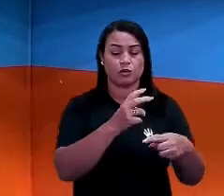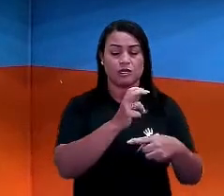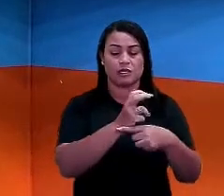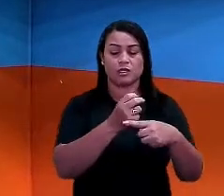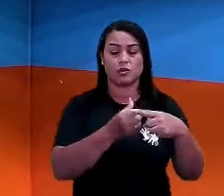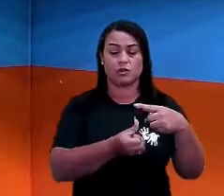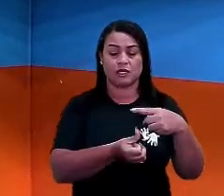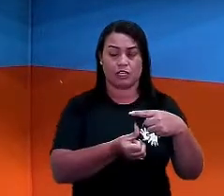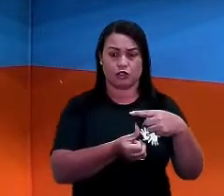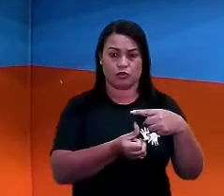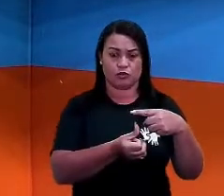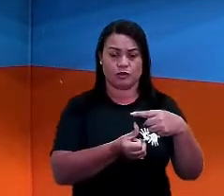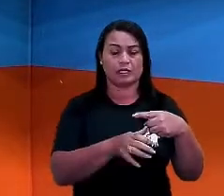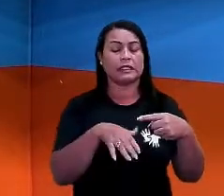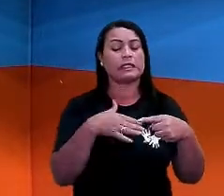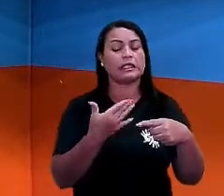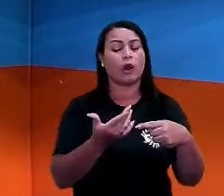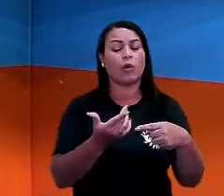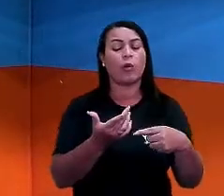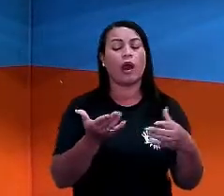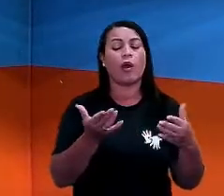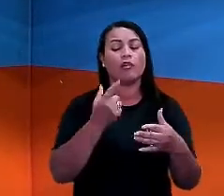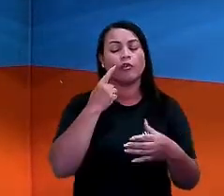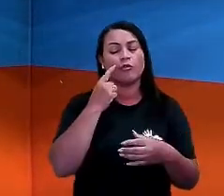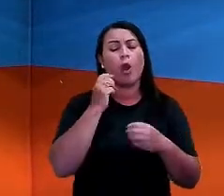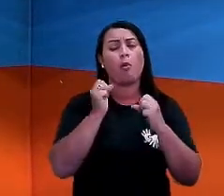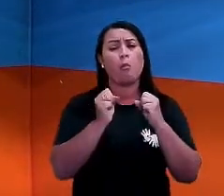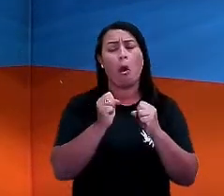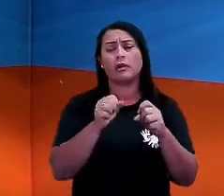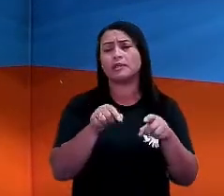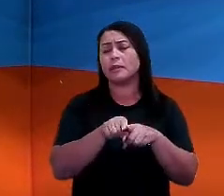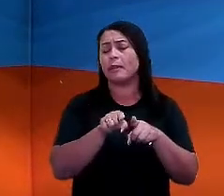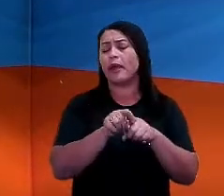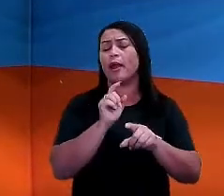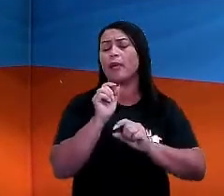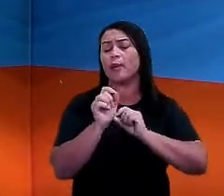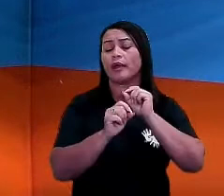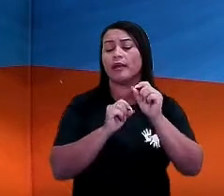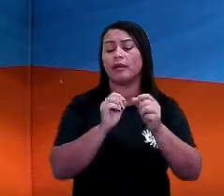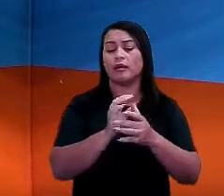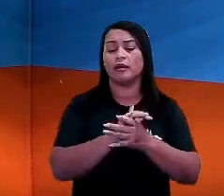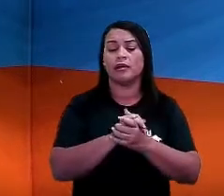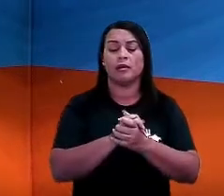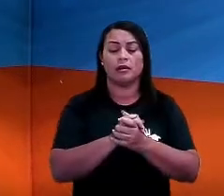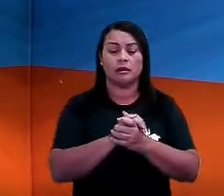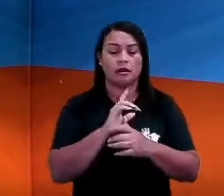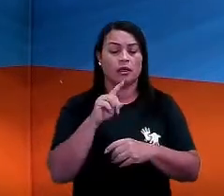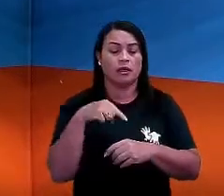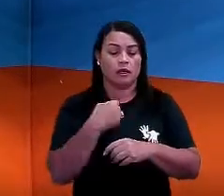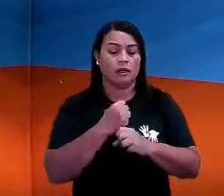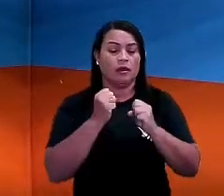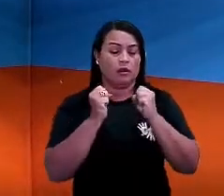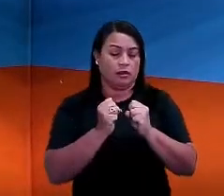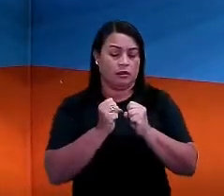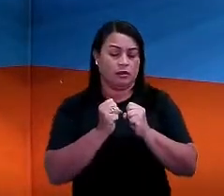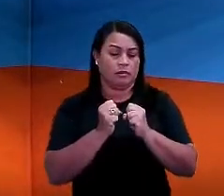né? Mais 5/6. E aí a gente pode fazer o seguinte. A gente pode